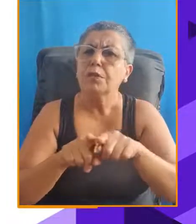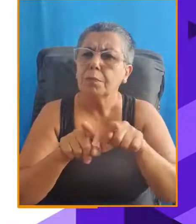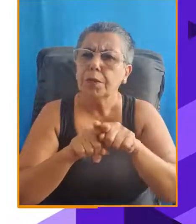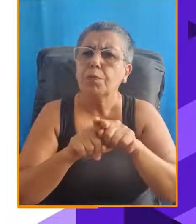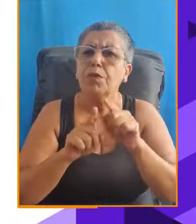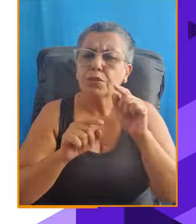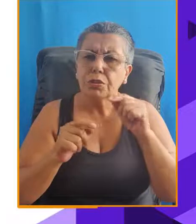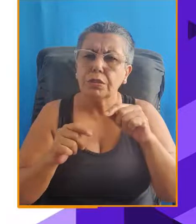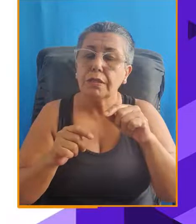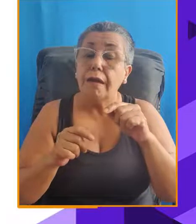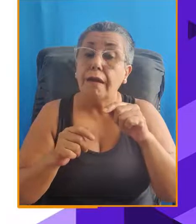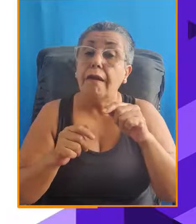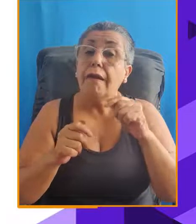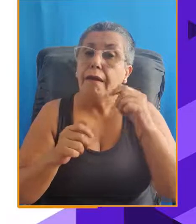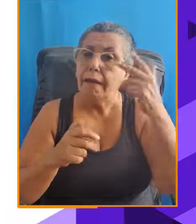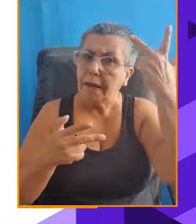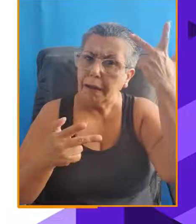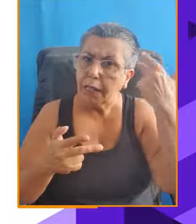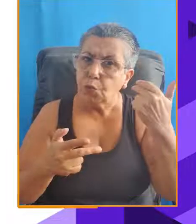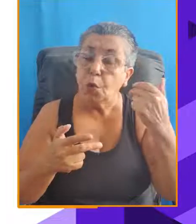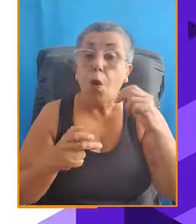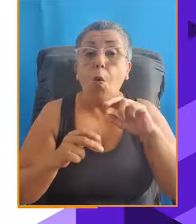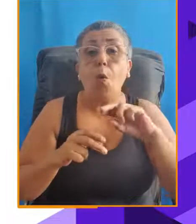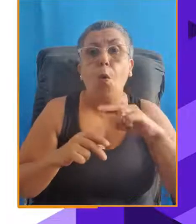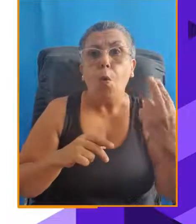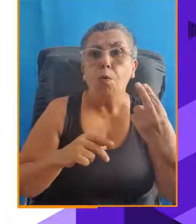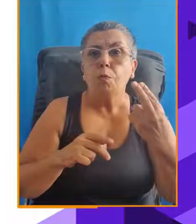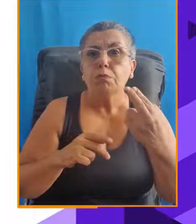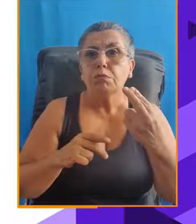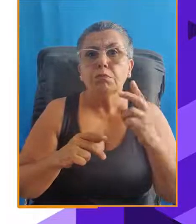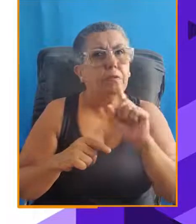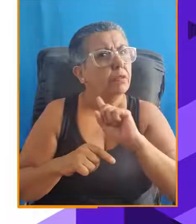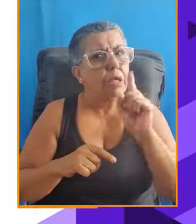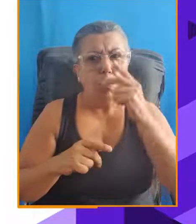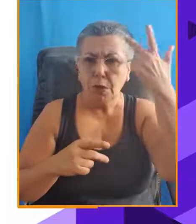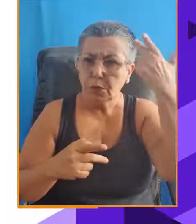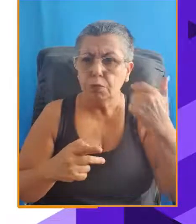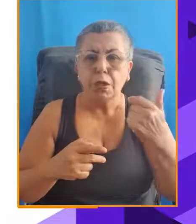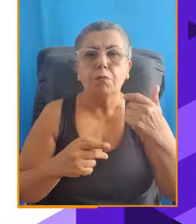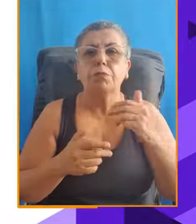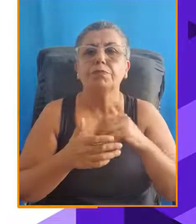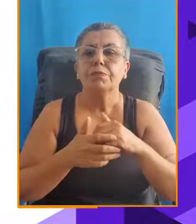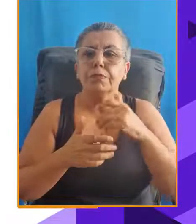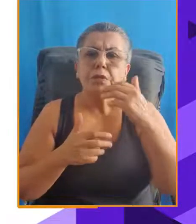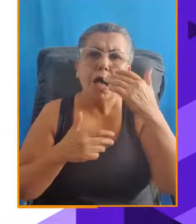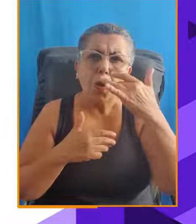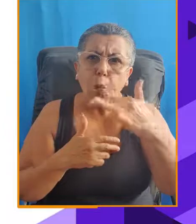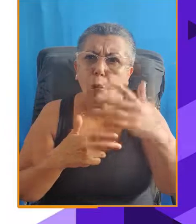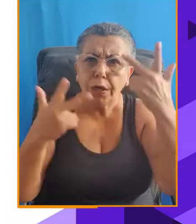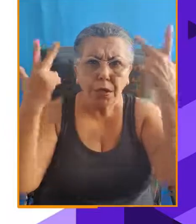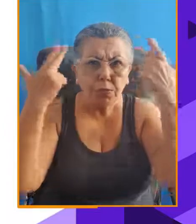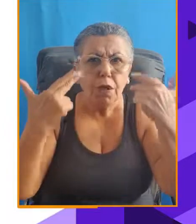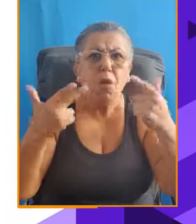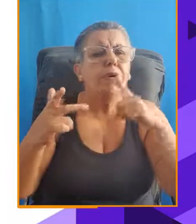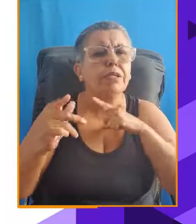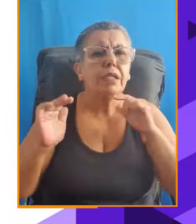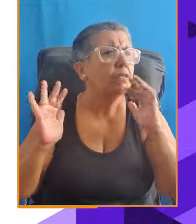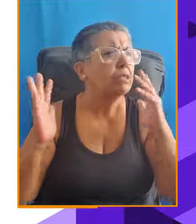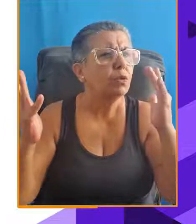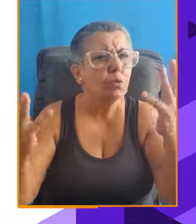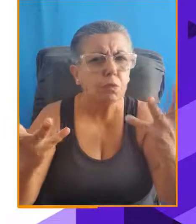como natural ou artificial. A cor natural é a coloração existente na